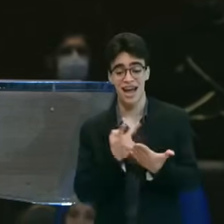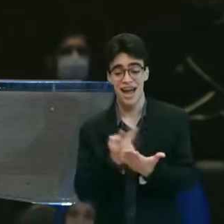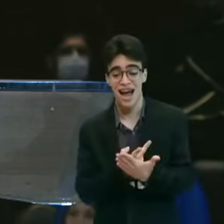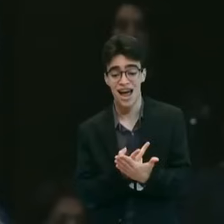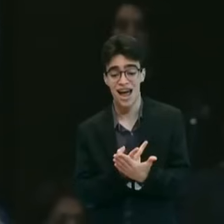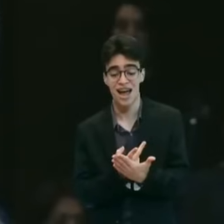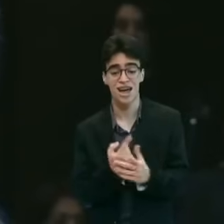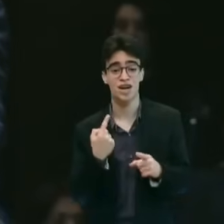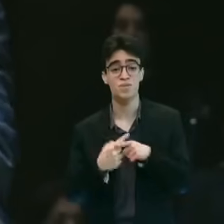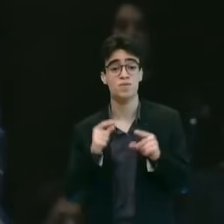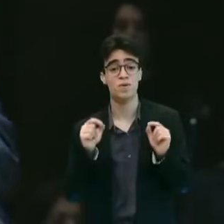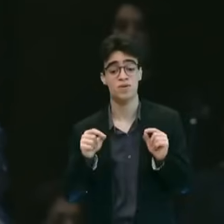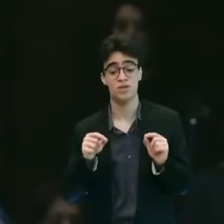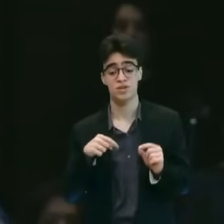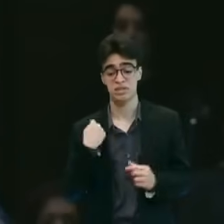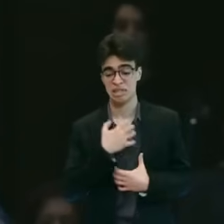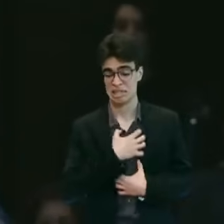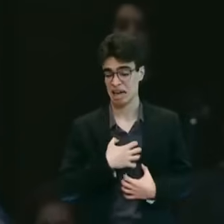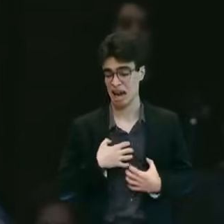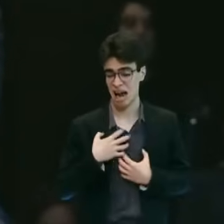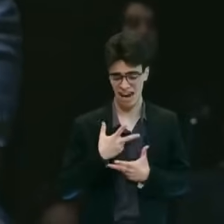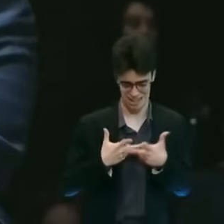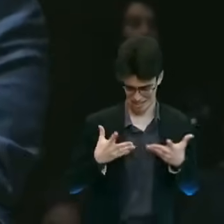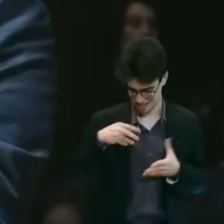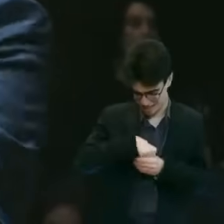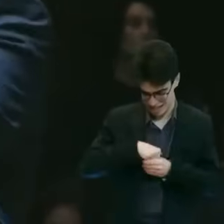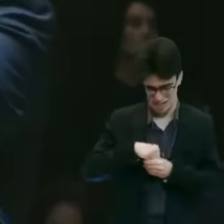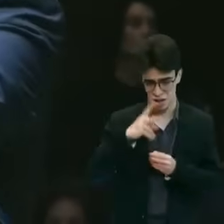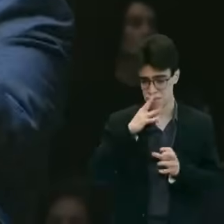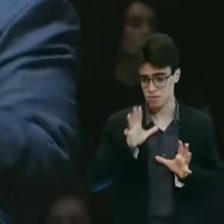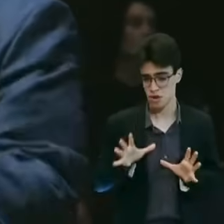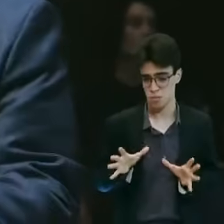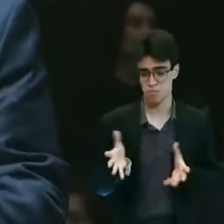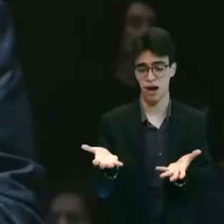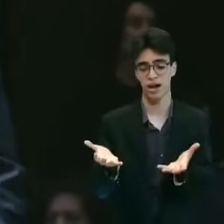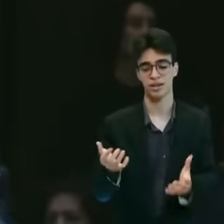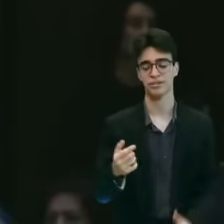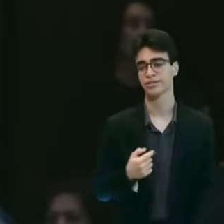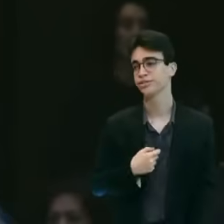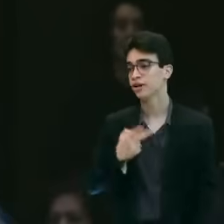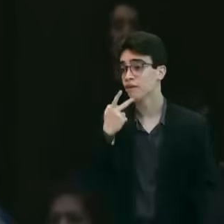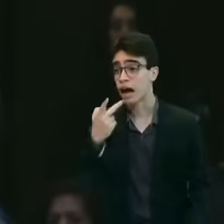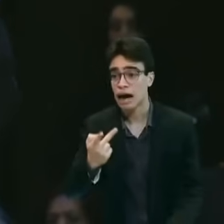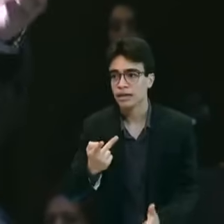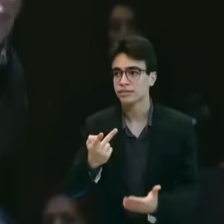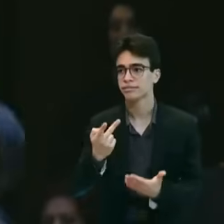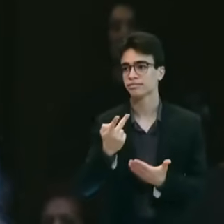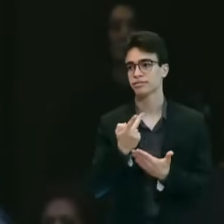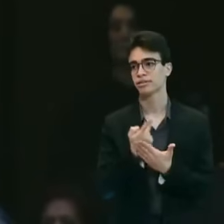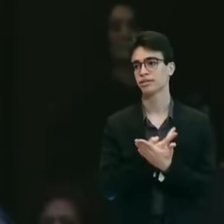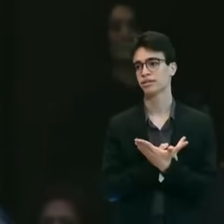foi empurrado por essas coisas que estavam em convulsão. Falou que não devia, agiu de modo